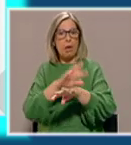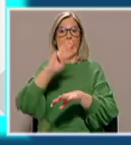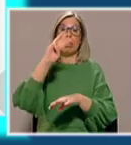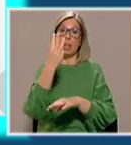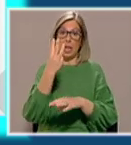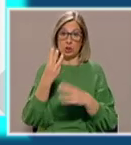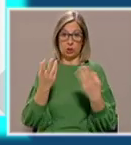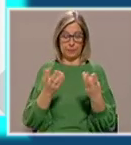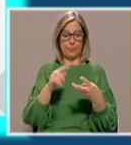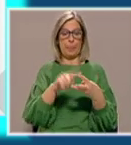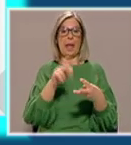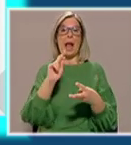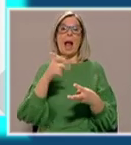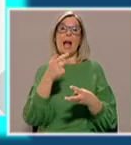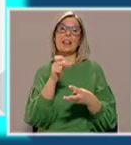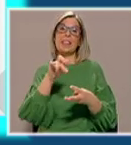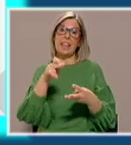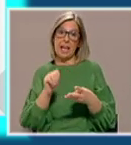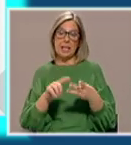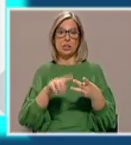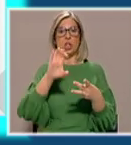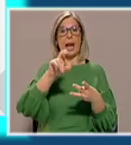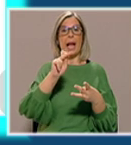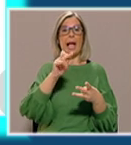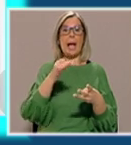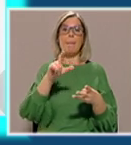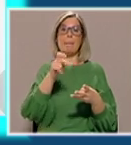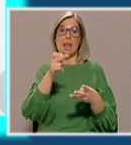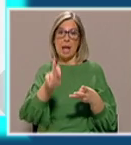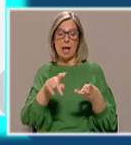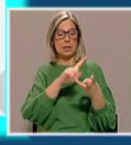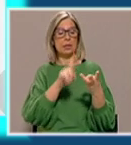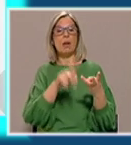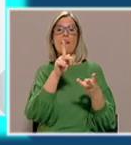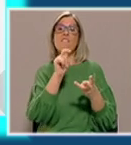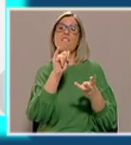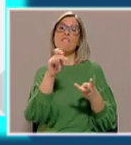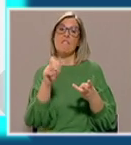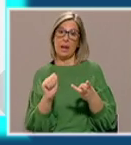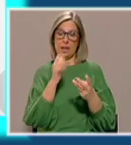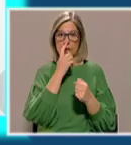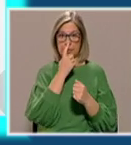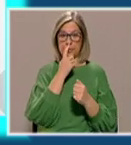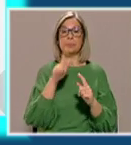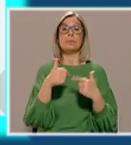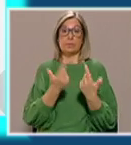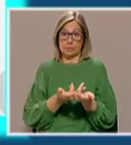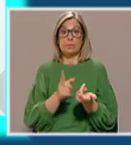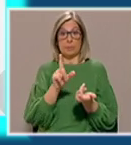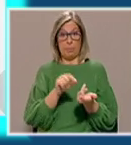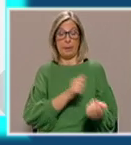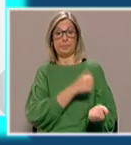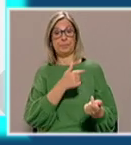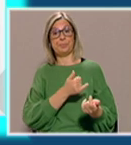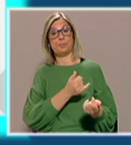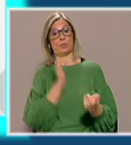principais: as artérias, os capilares sanguíneos e as veias. E depois, por fim, a constituição do coração. O